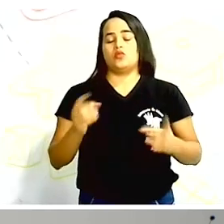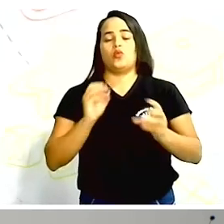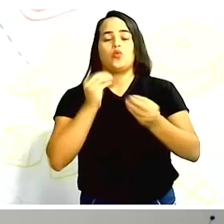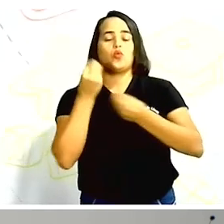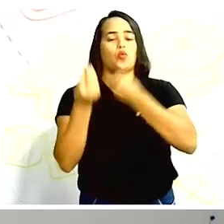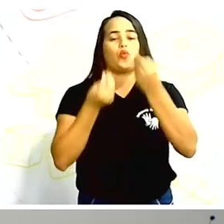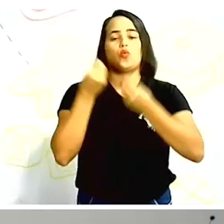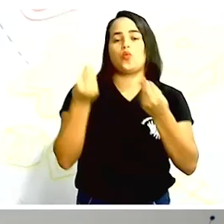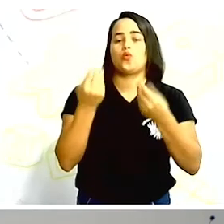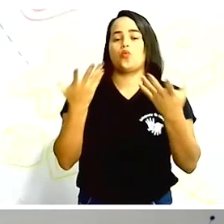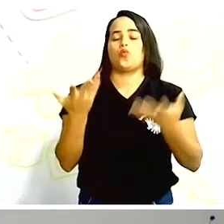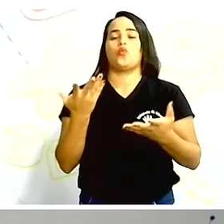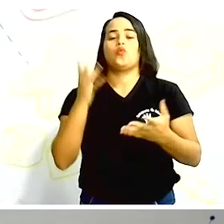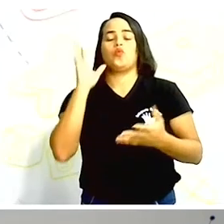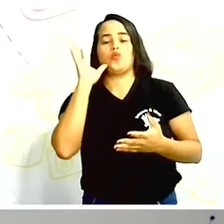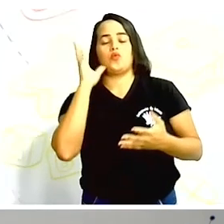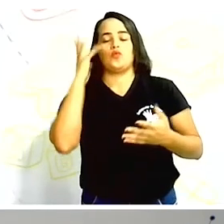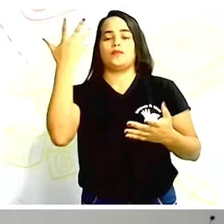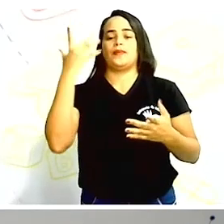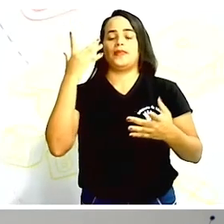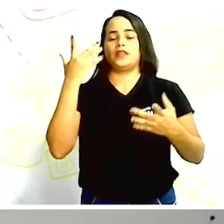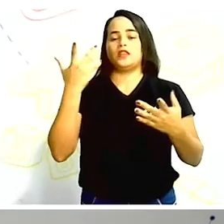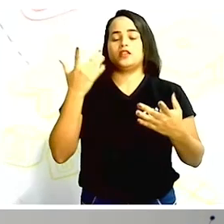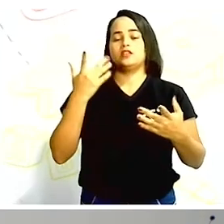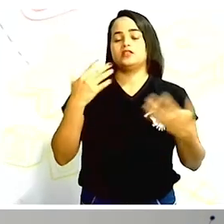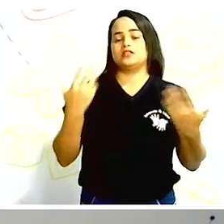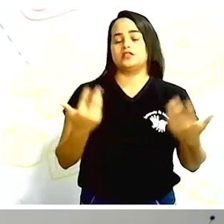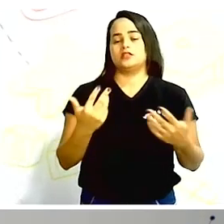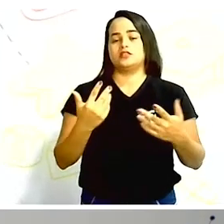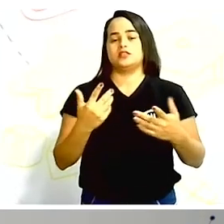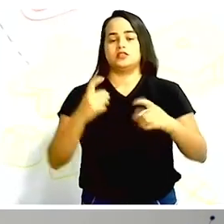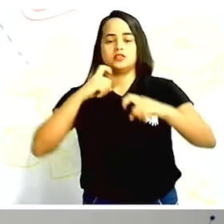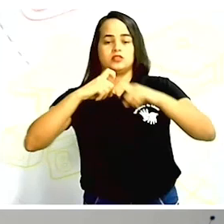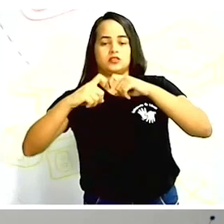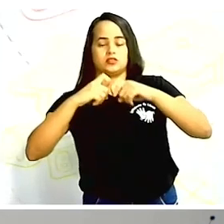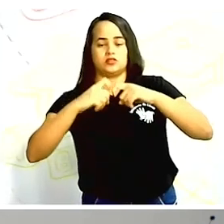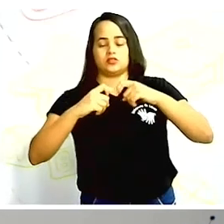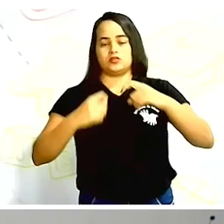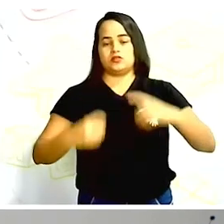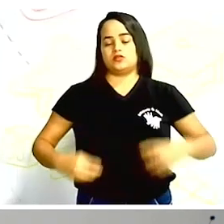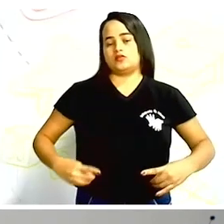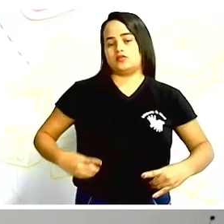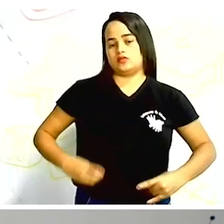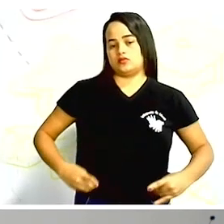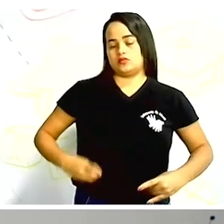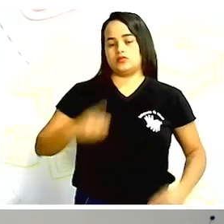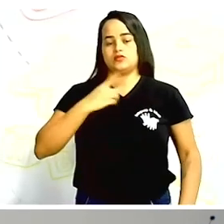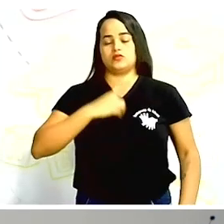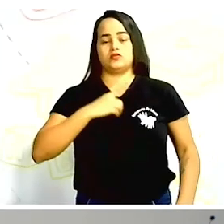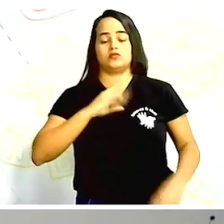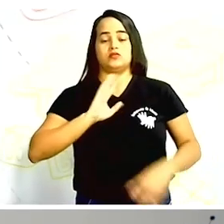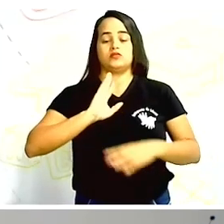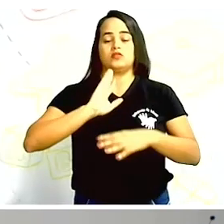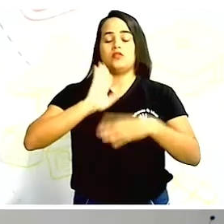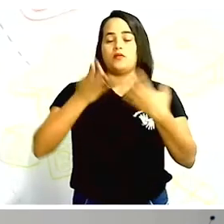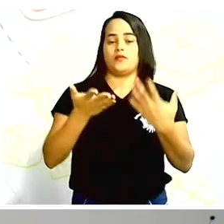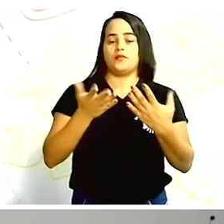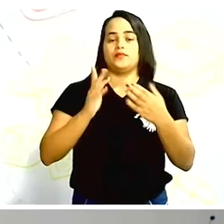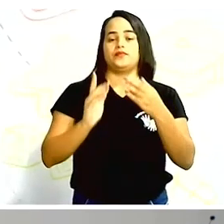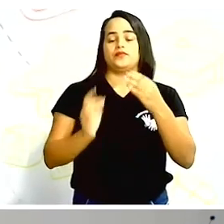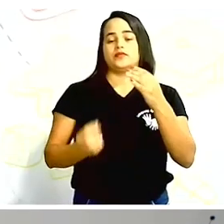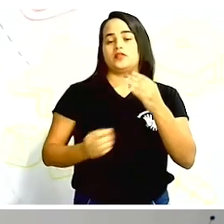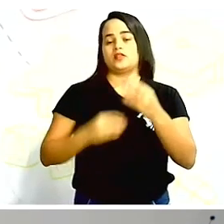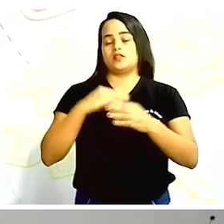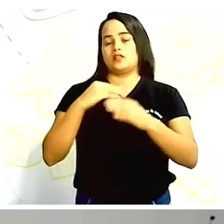sexuais em modo conjunto. Vejam, os hormônios sexuais são substâncias produzidas nas gônadas,